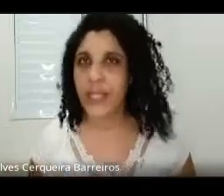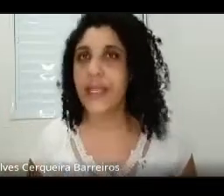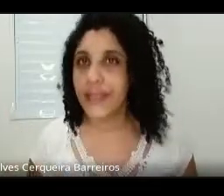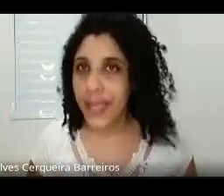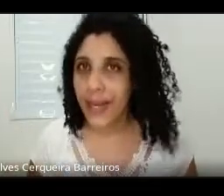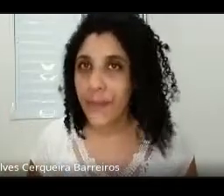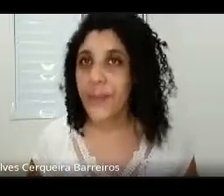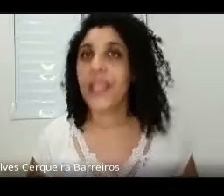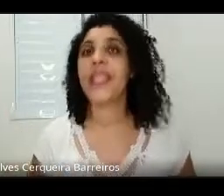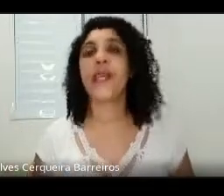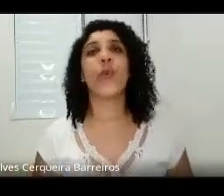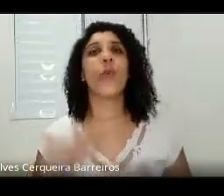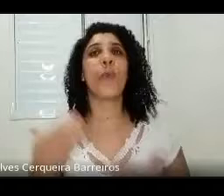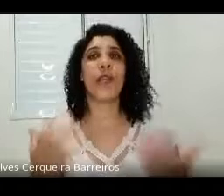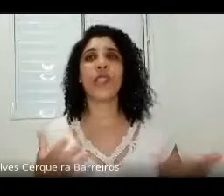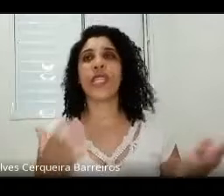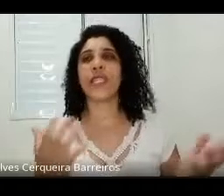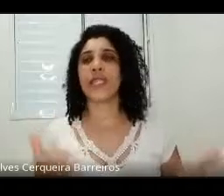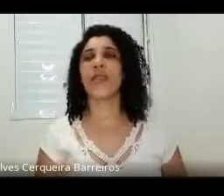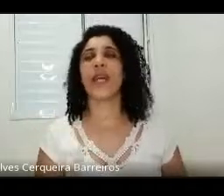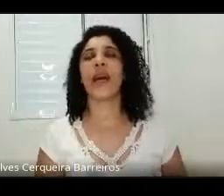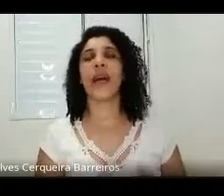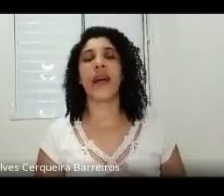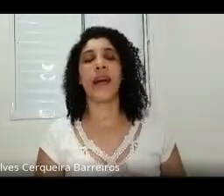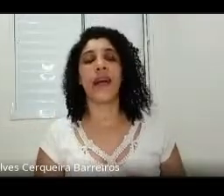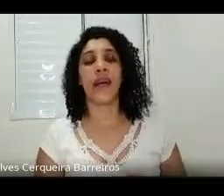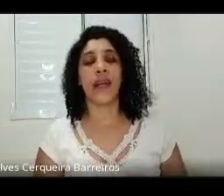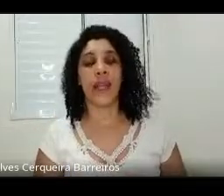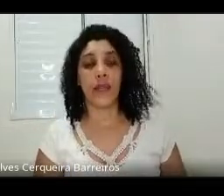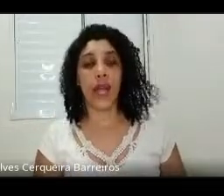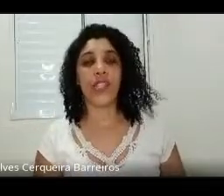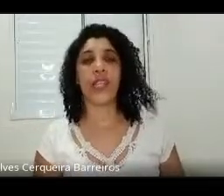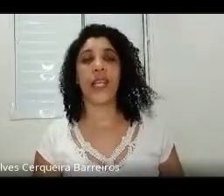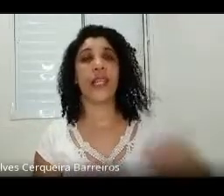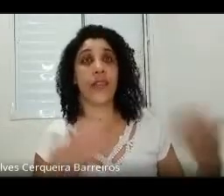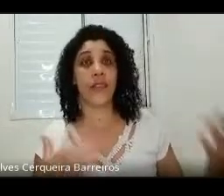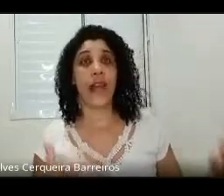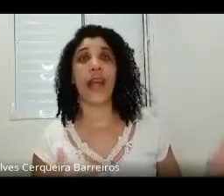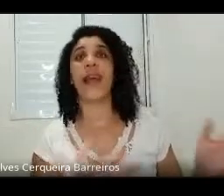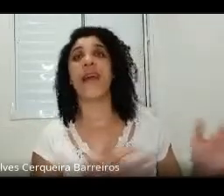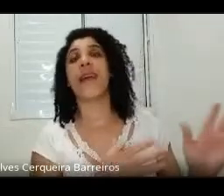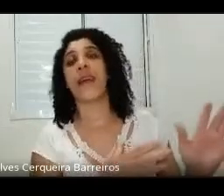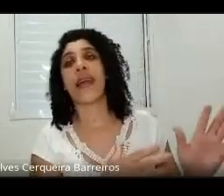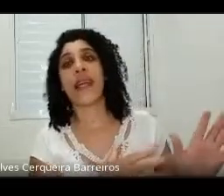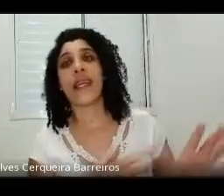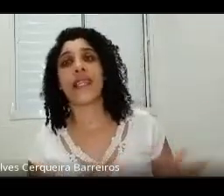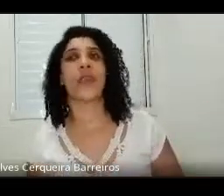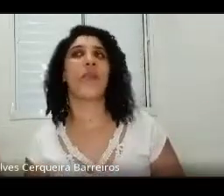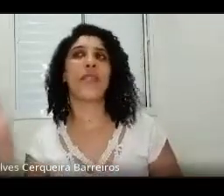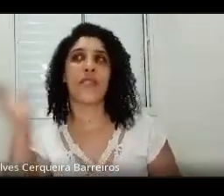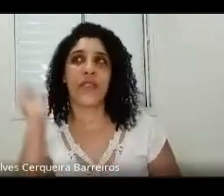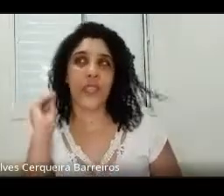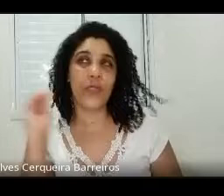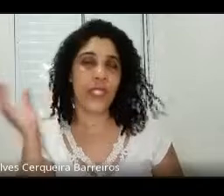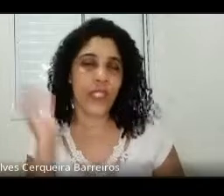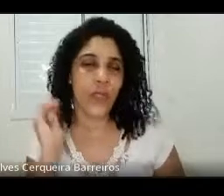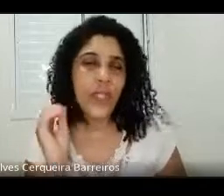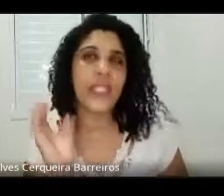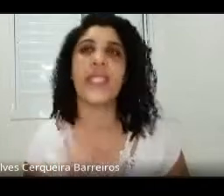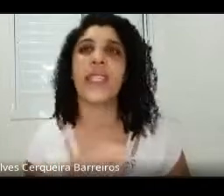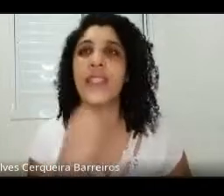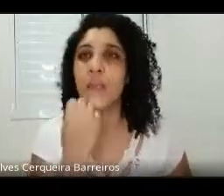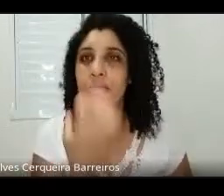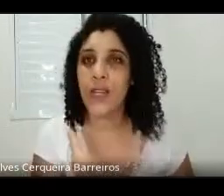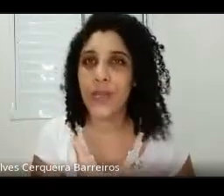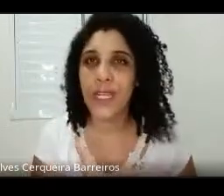nascimento dela. Então, no período de aquisição da linguagem, né, da fala, aquela criança vai escutando as